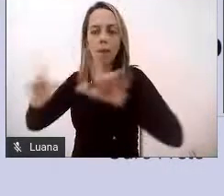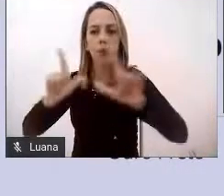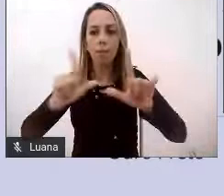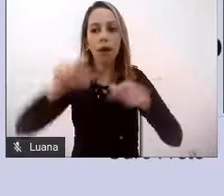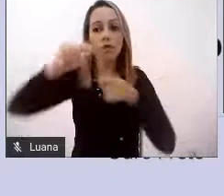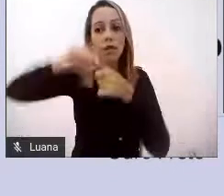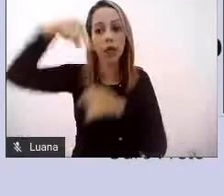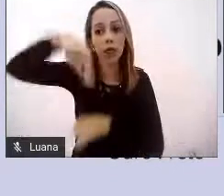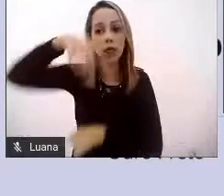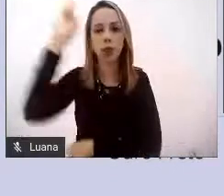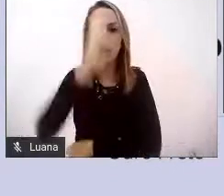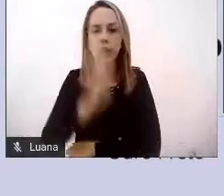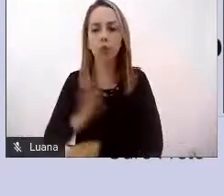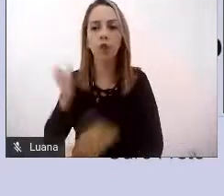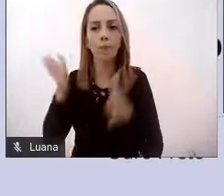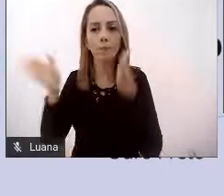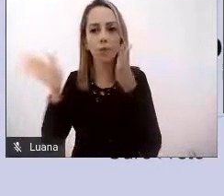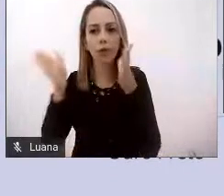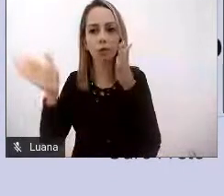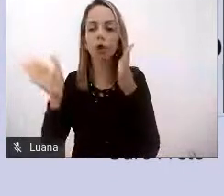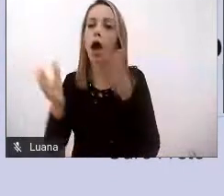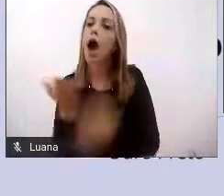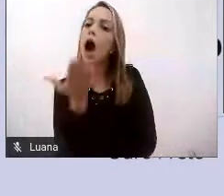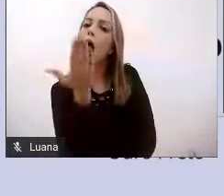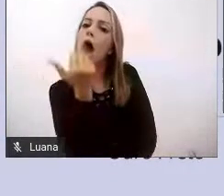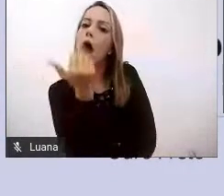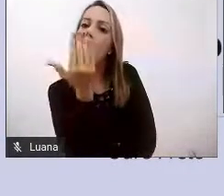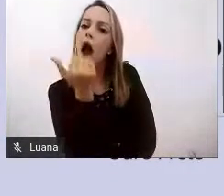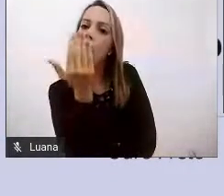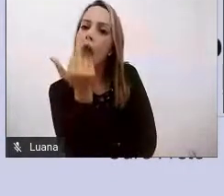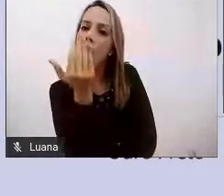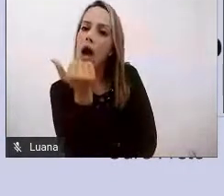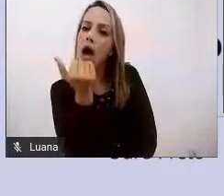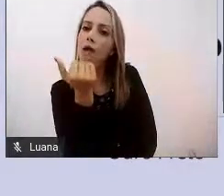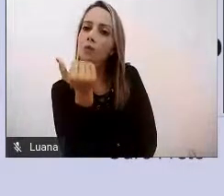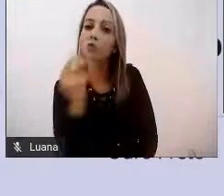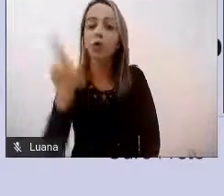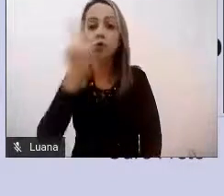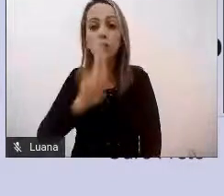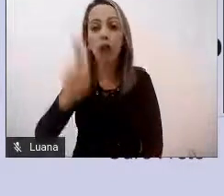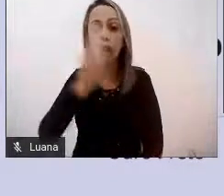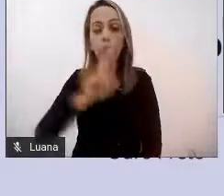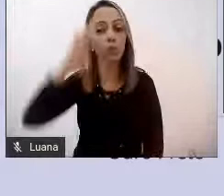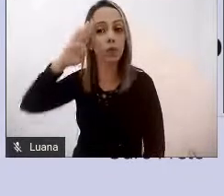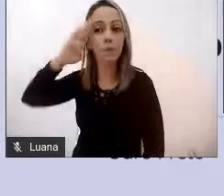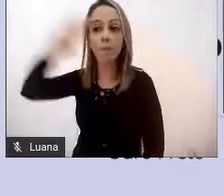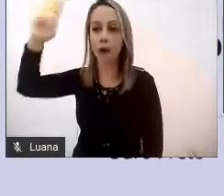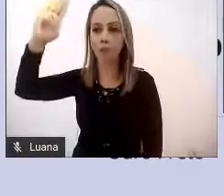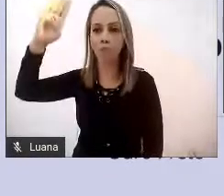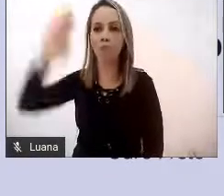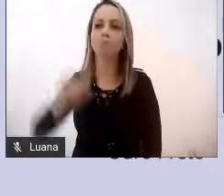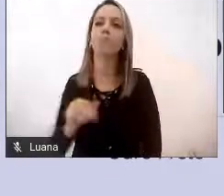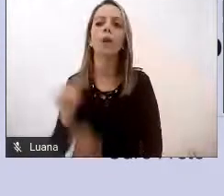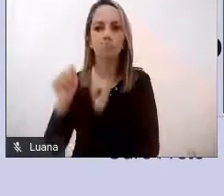em que alimentos estão entrando em cena como o principal elemento. Pode passar.